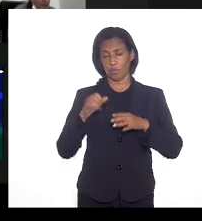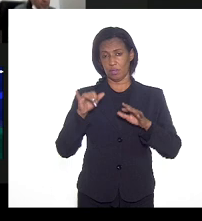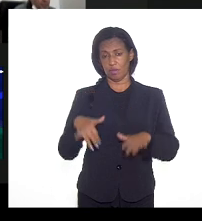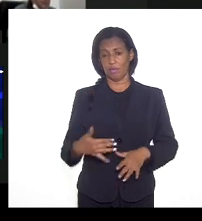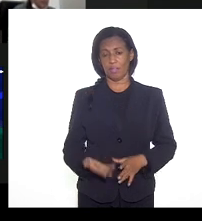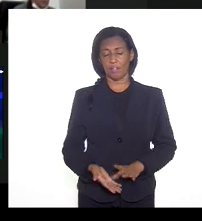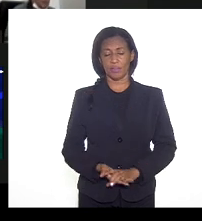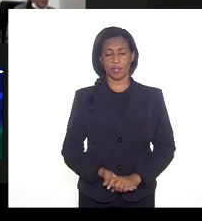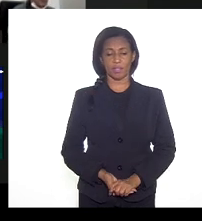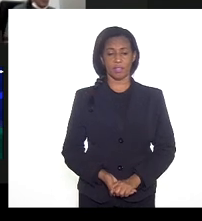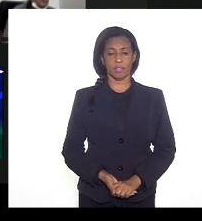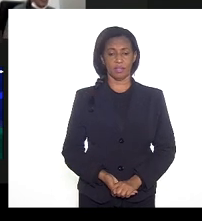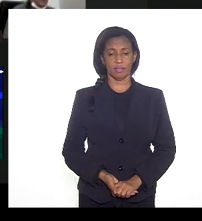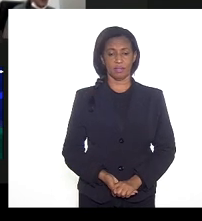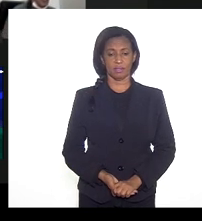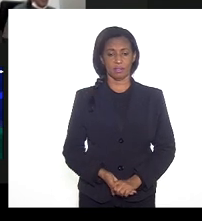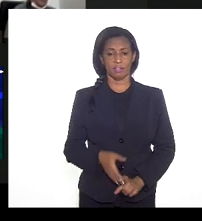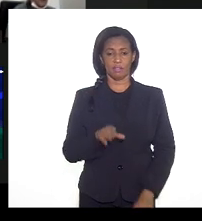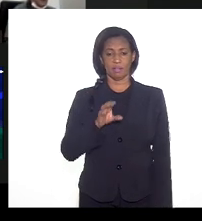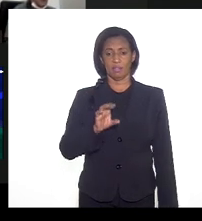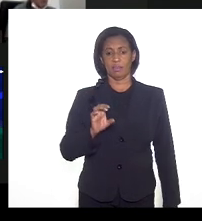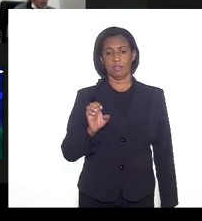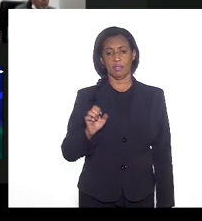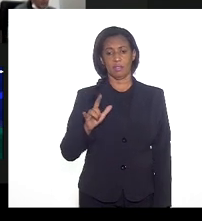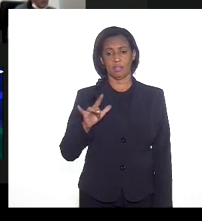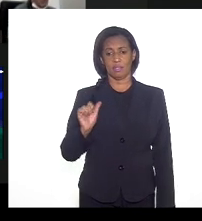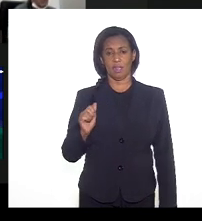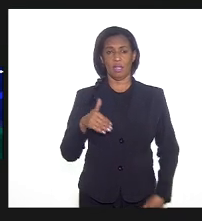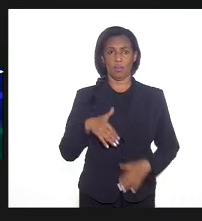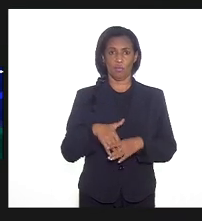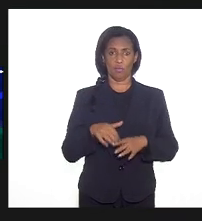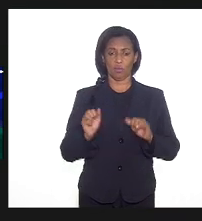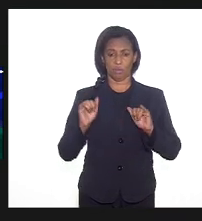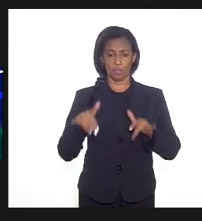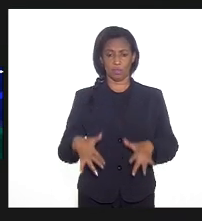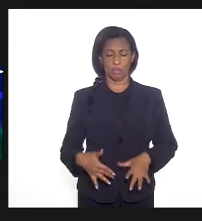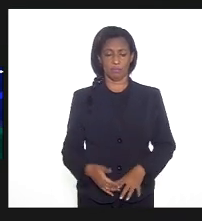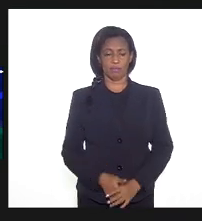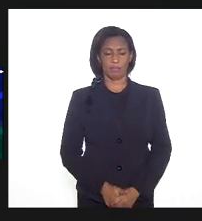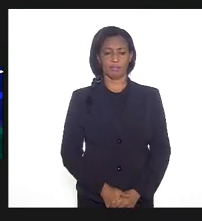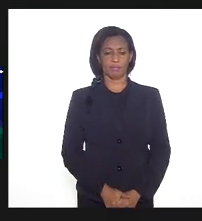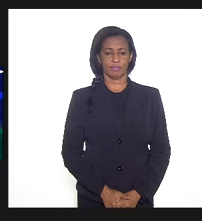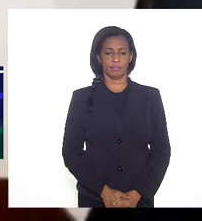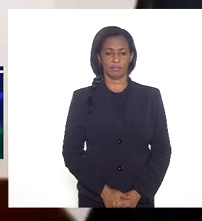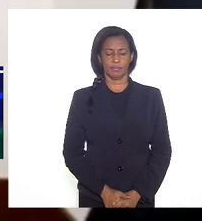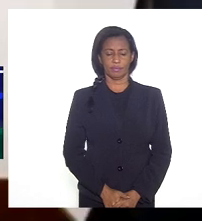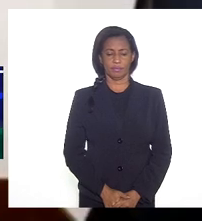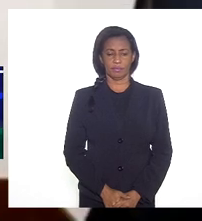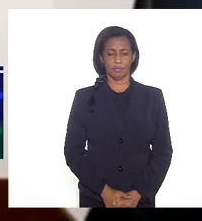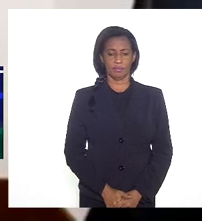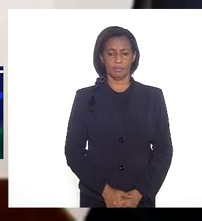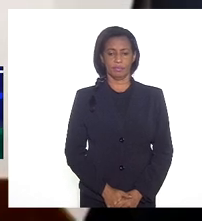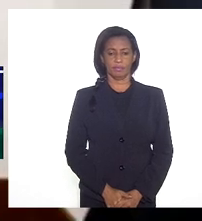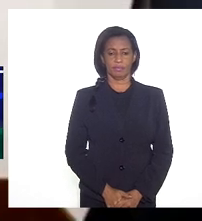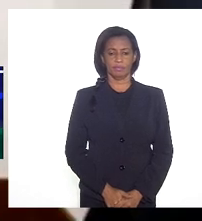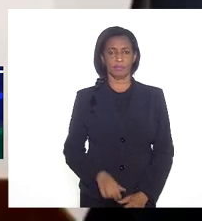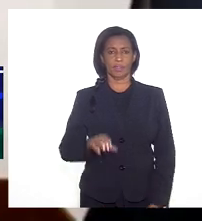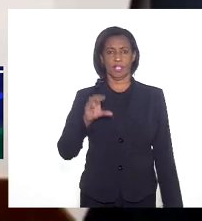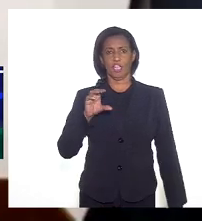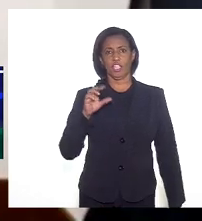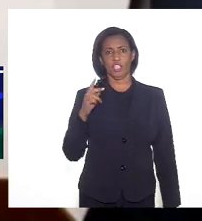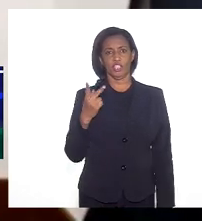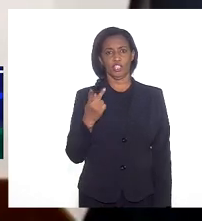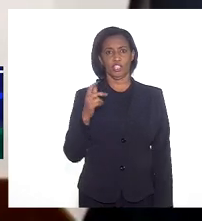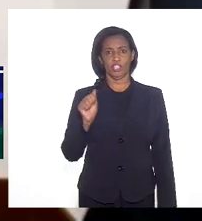deputado Célia Jordão obrigado Mink voto sim presidente Célia Jordão votou sim deputado Charles